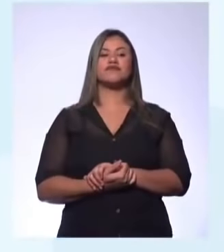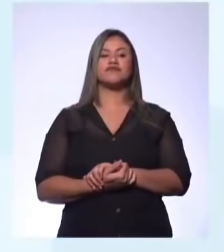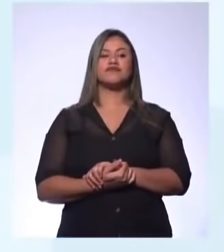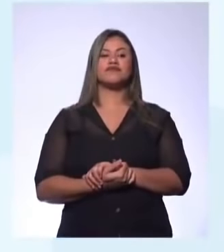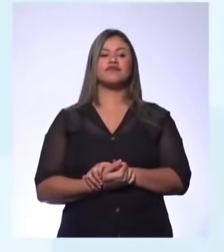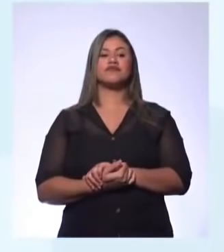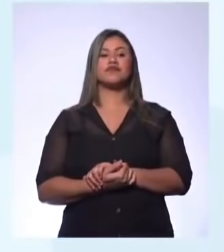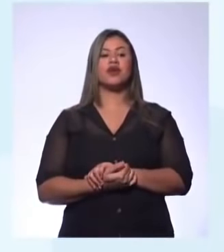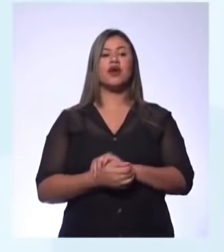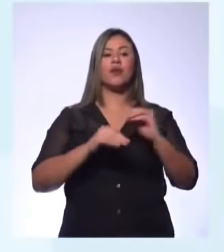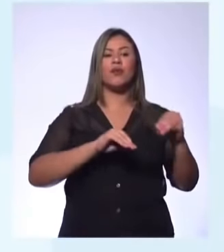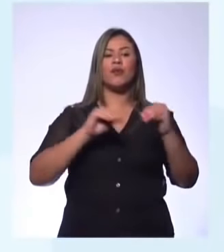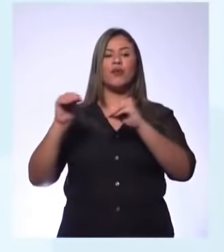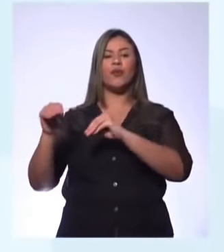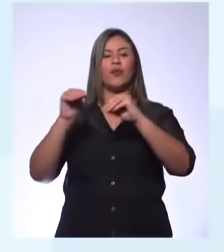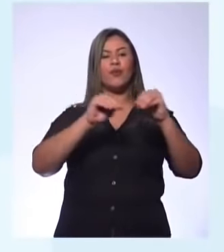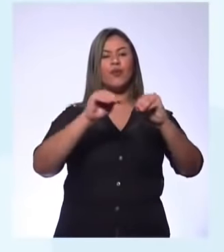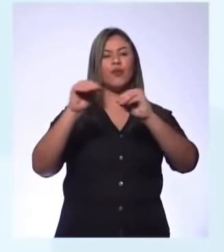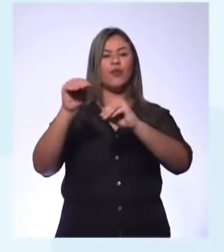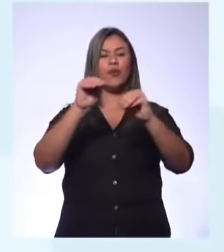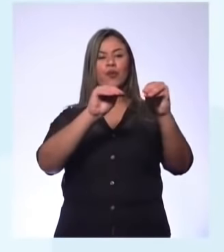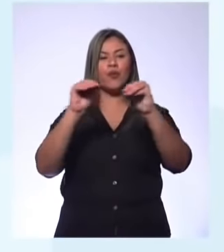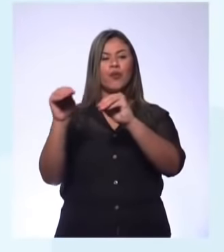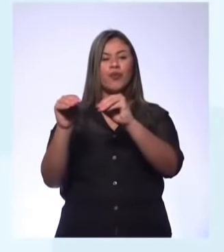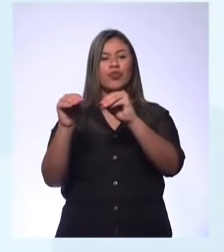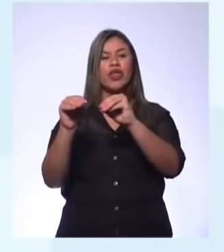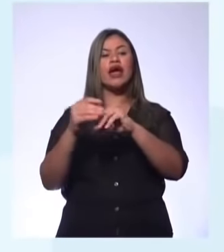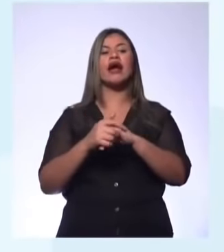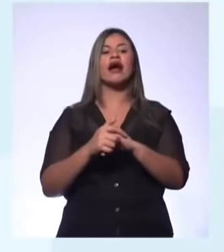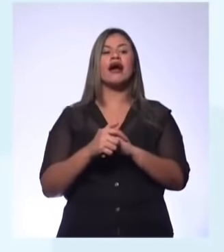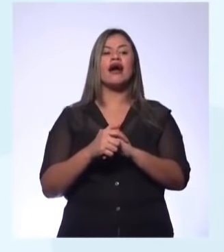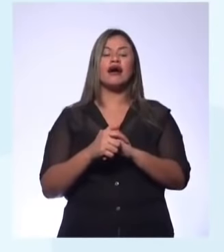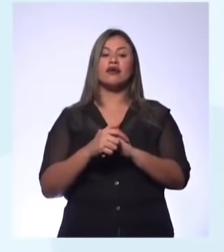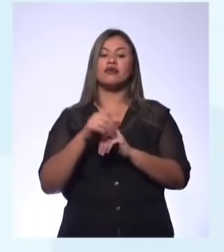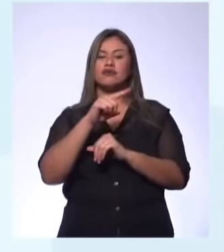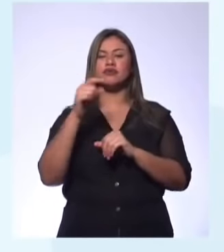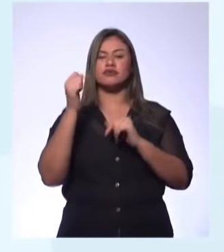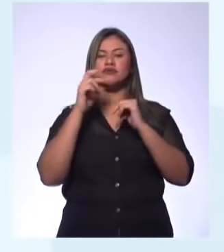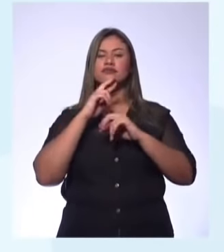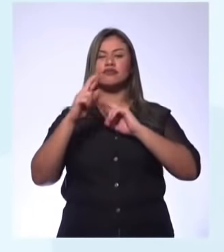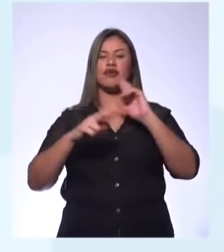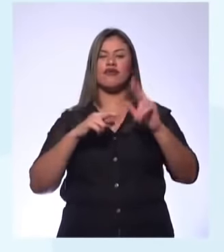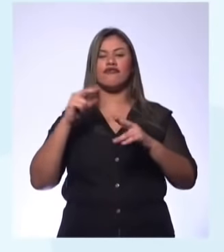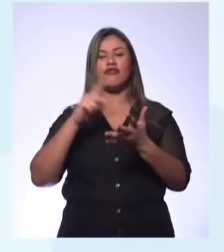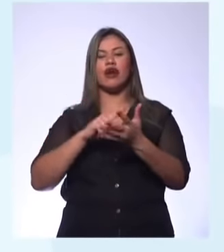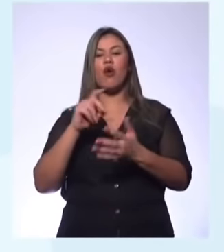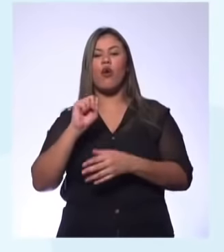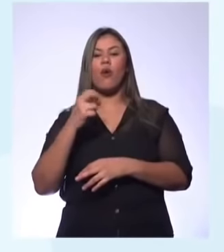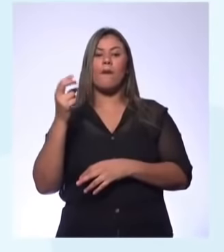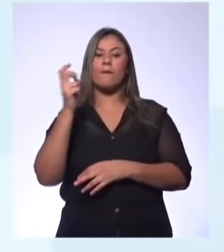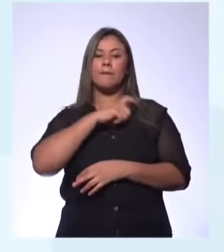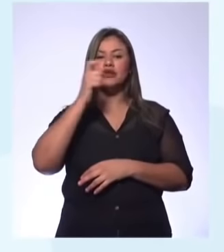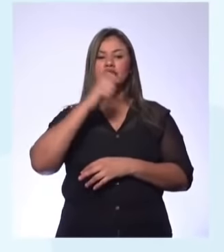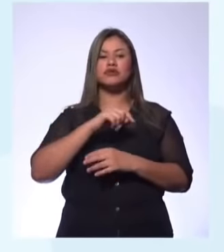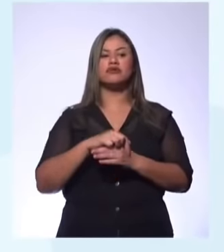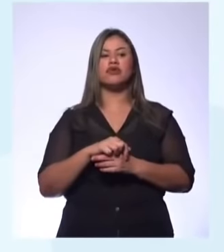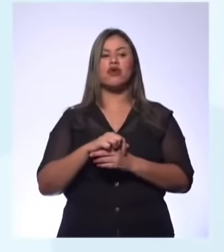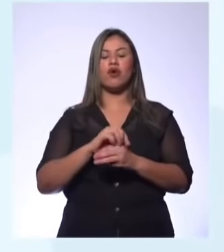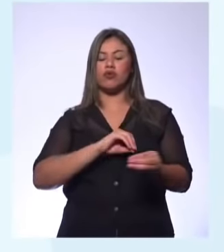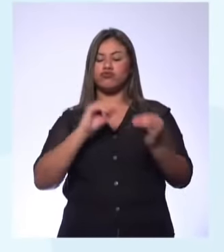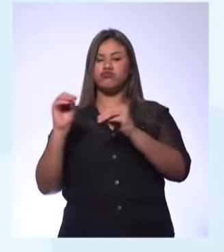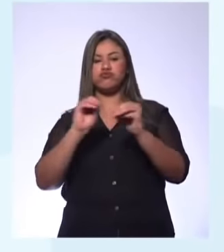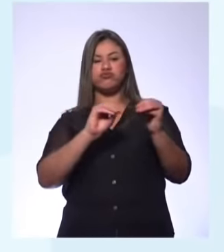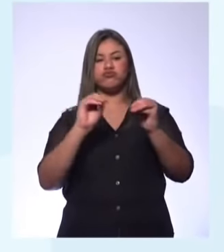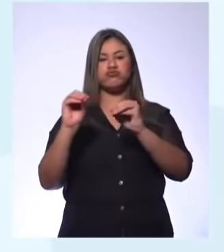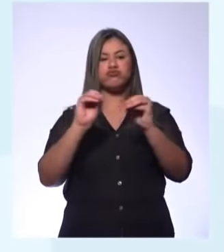vão conseguir responder. Vocês vão responder fake ou fato. As sucessivas ondas de imigração dos